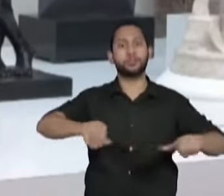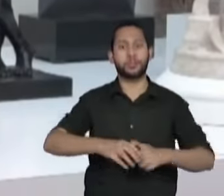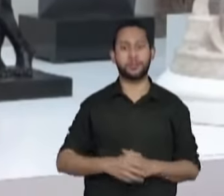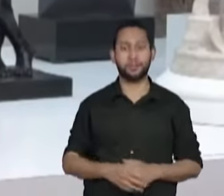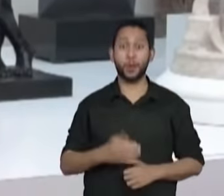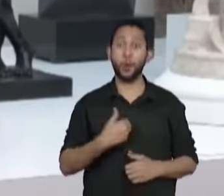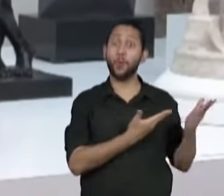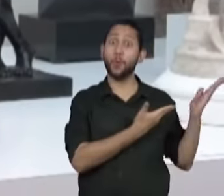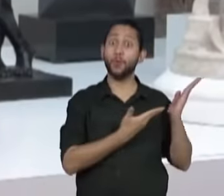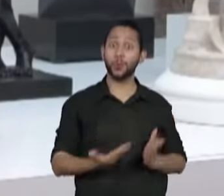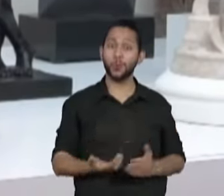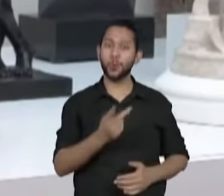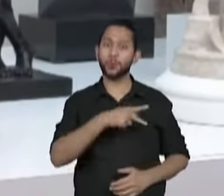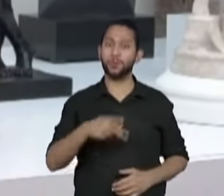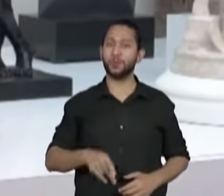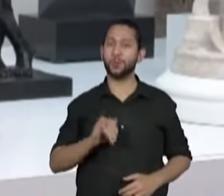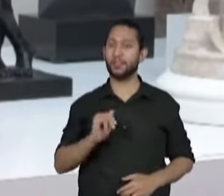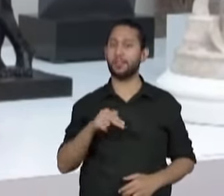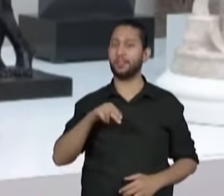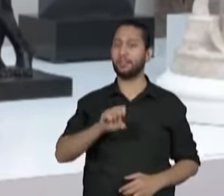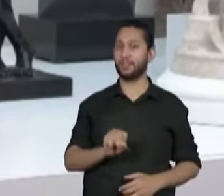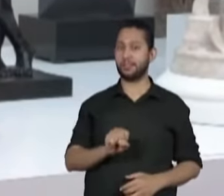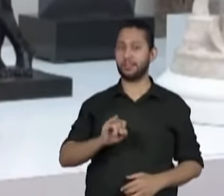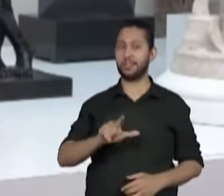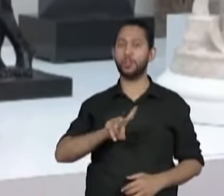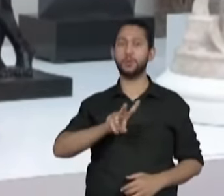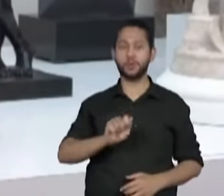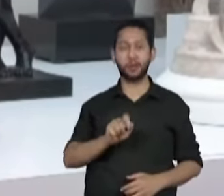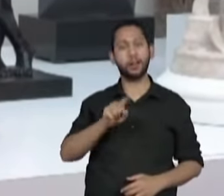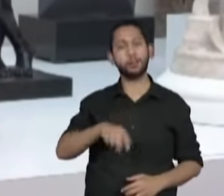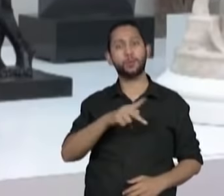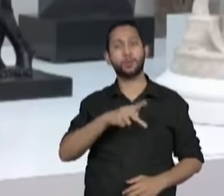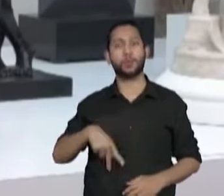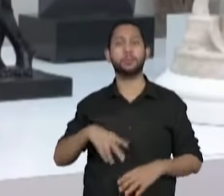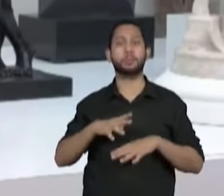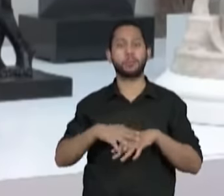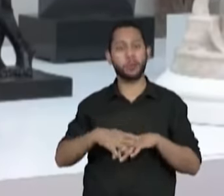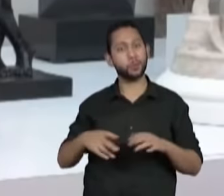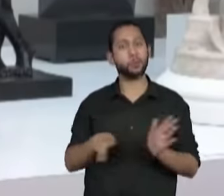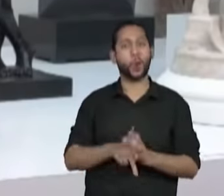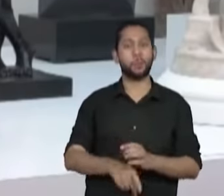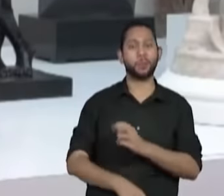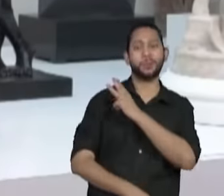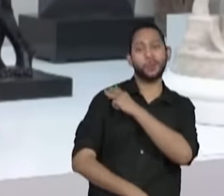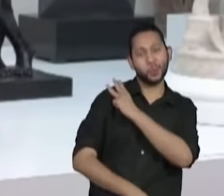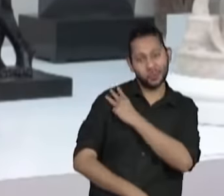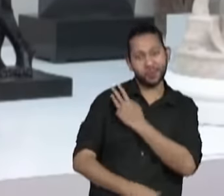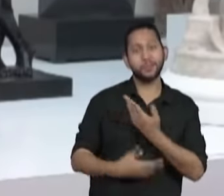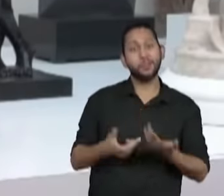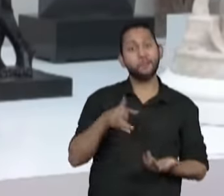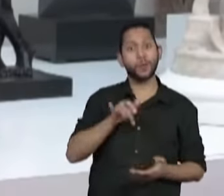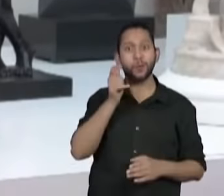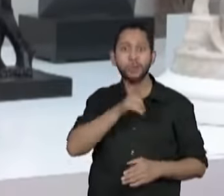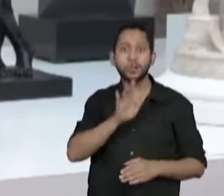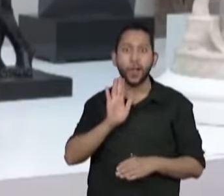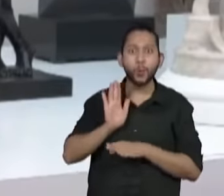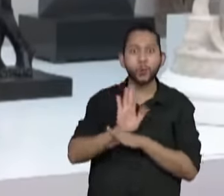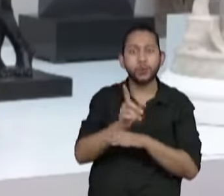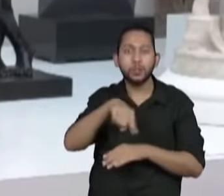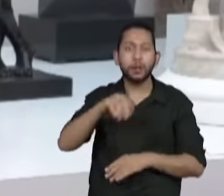eu trouxe aqui a professora Inês Regina Silva, professora de matemática do ensino médio, para nos ajudar aí a entender